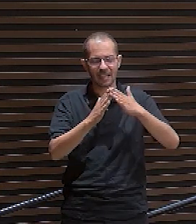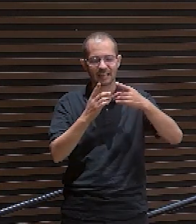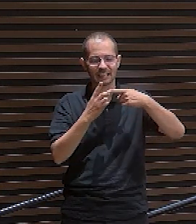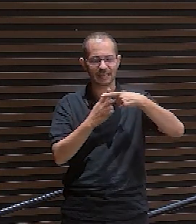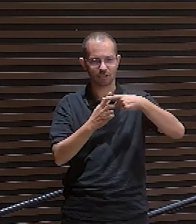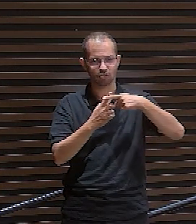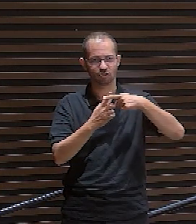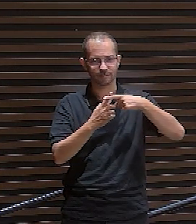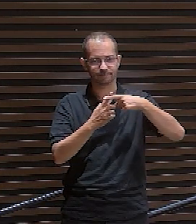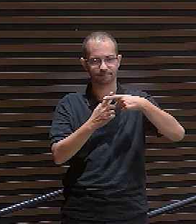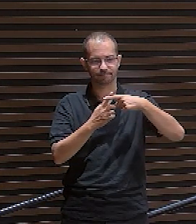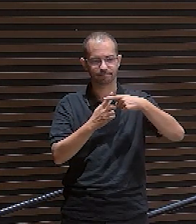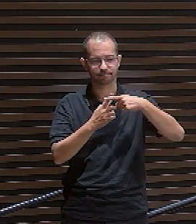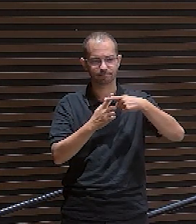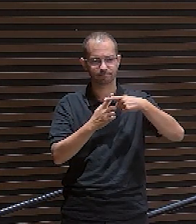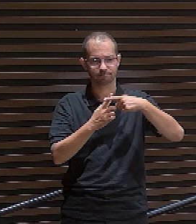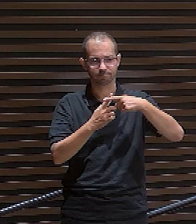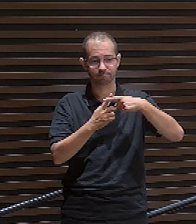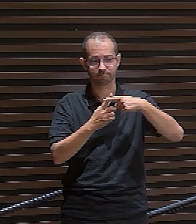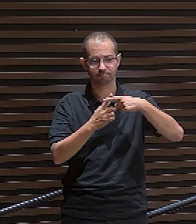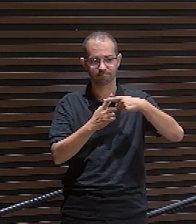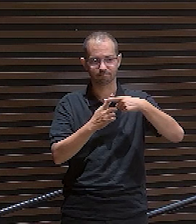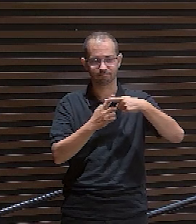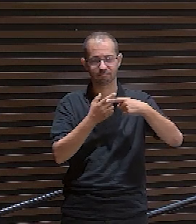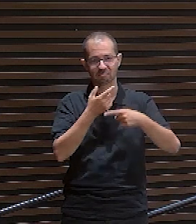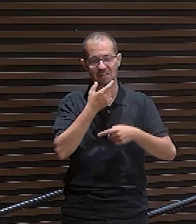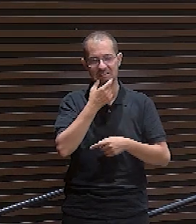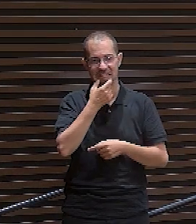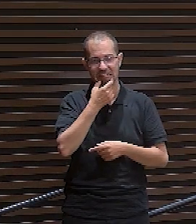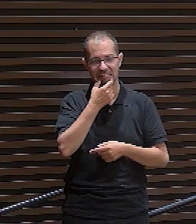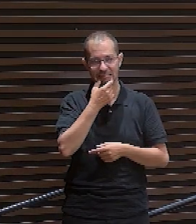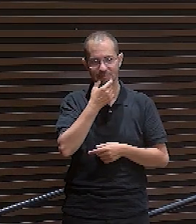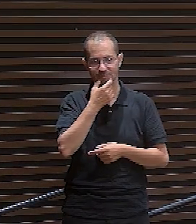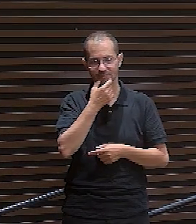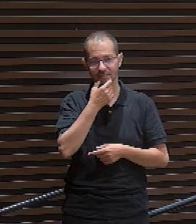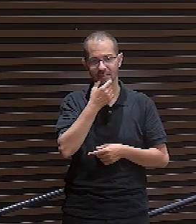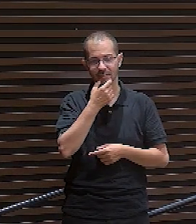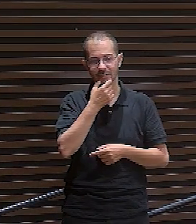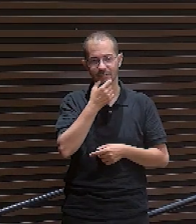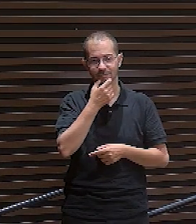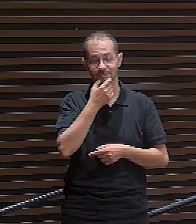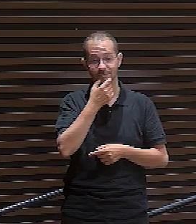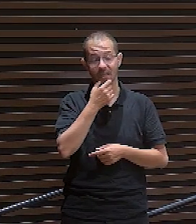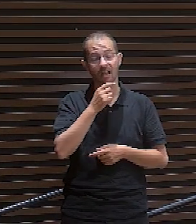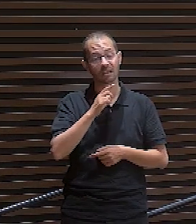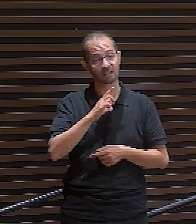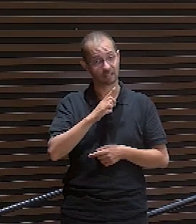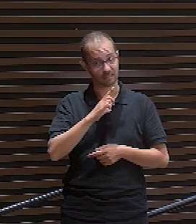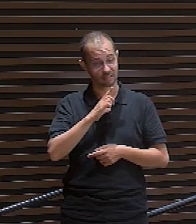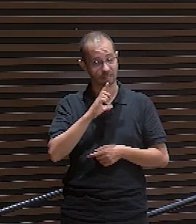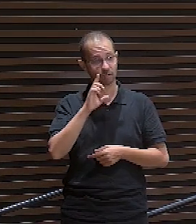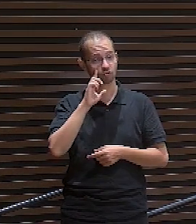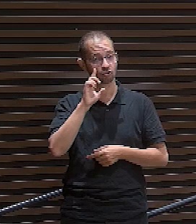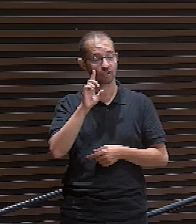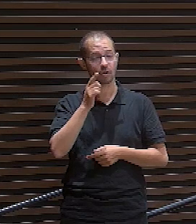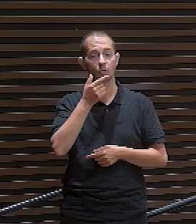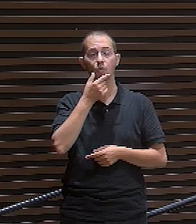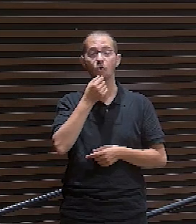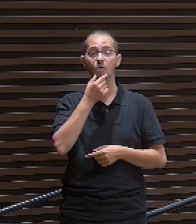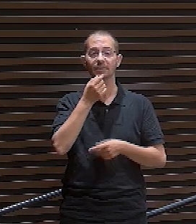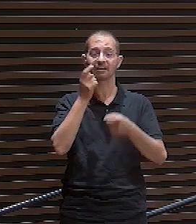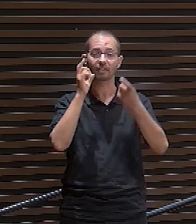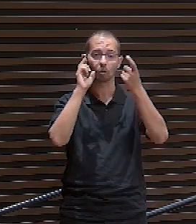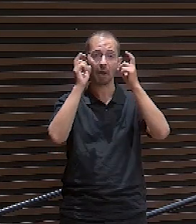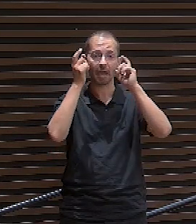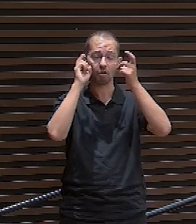anglicana. Em certa ocasião, Gladstone estava numa reunião onde